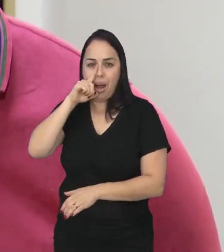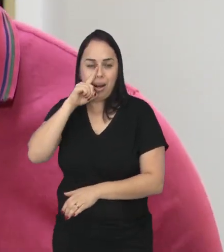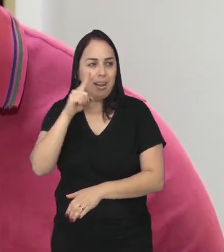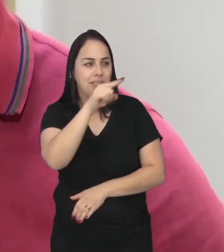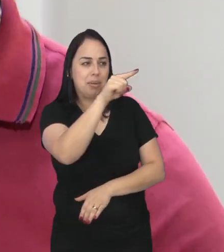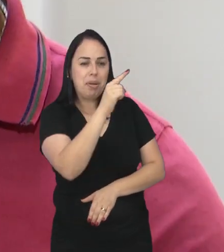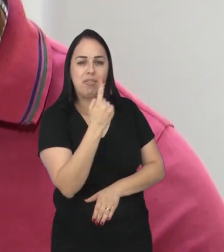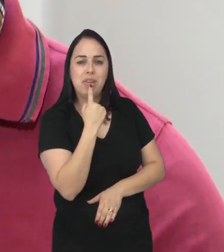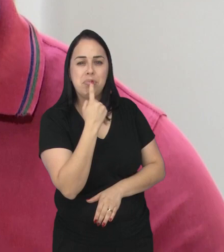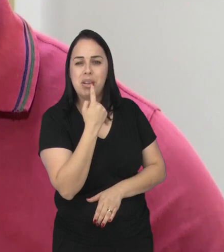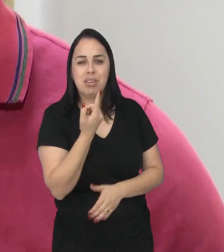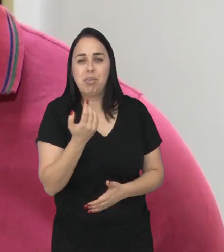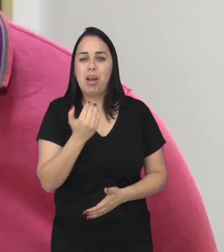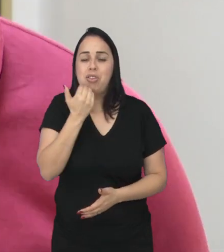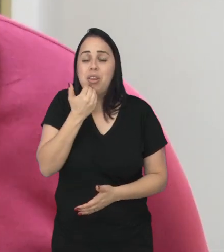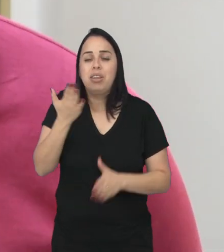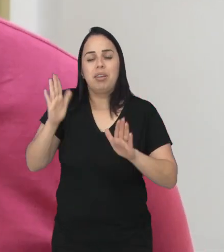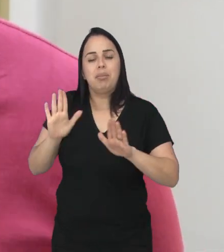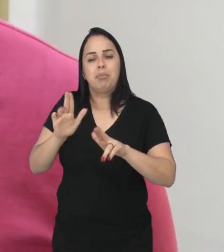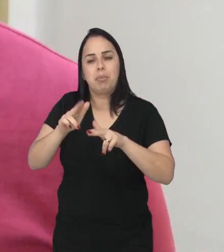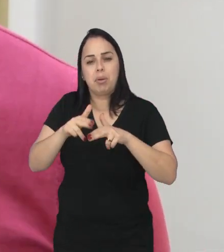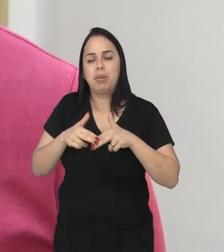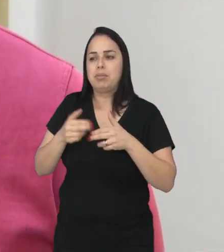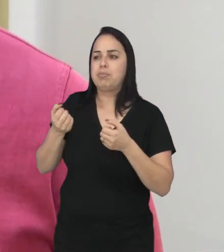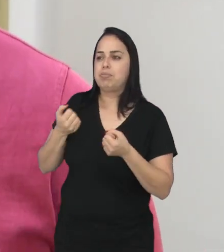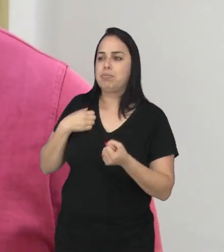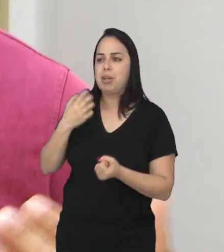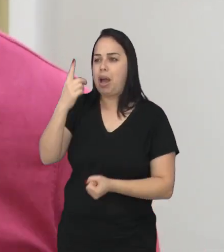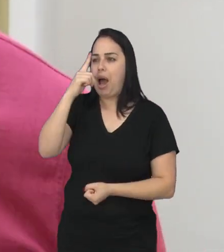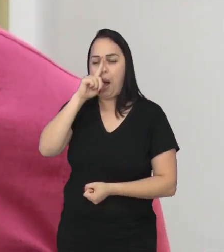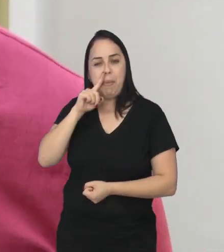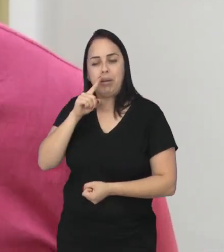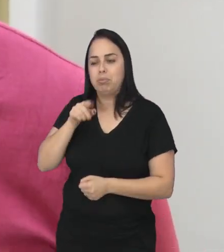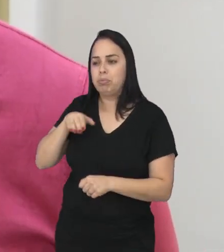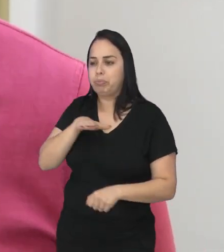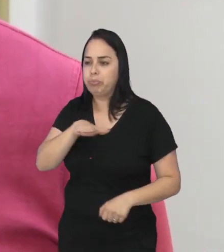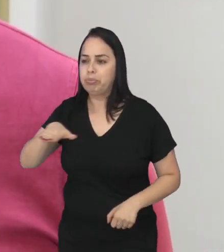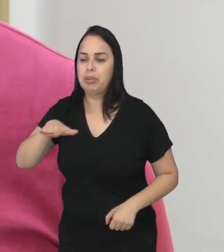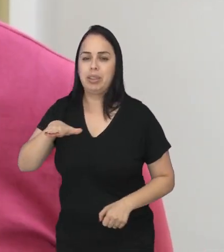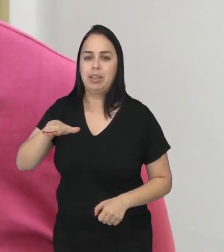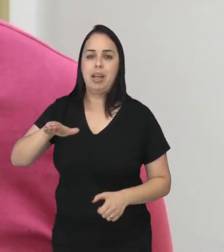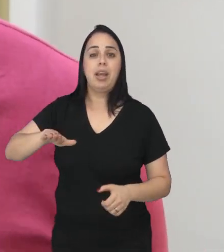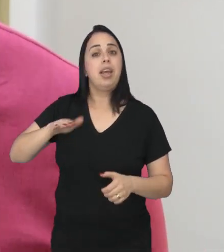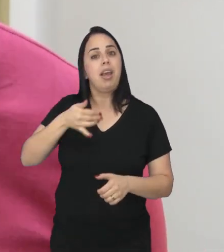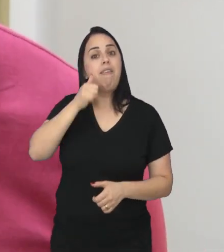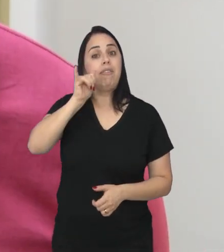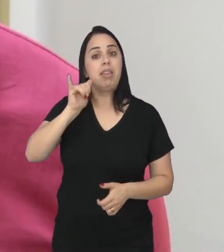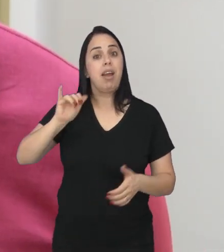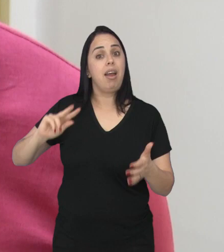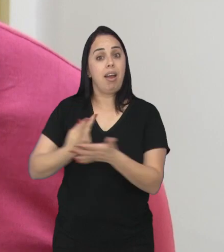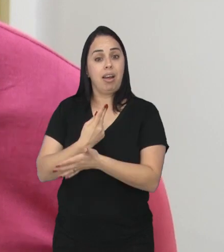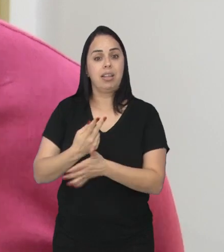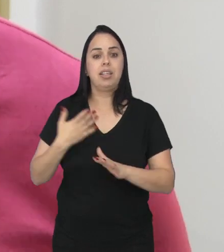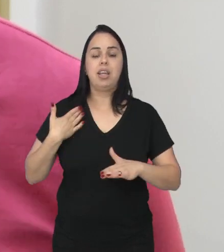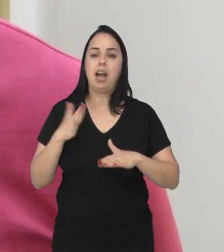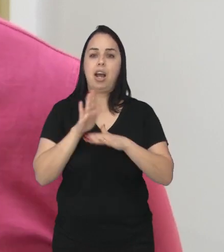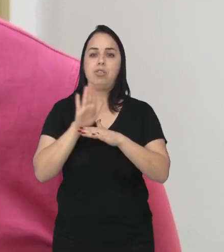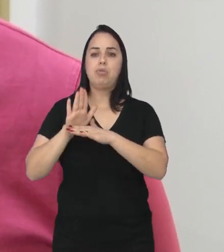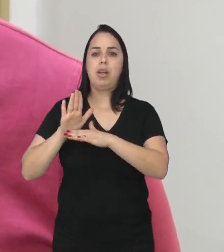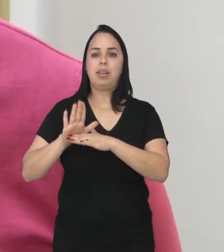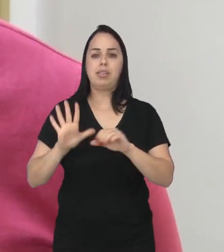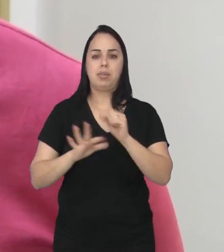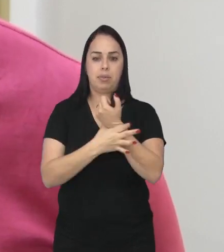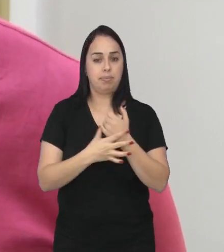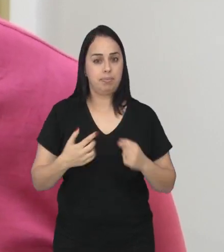vermelho porque eles têm uma sequência não é então é a gente se educar para que a gente erre menos no trânsito e a gente